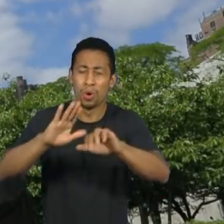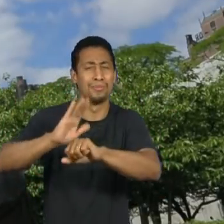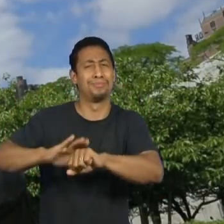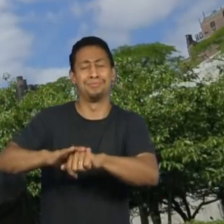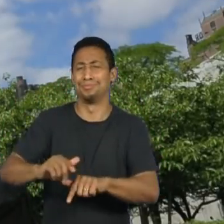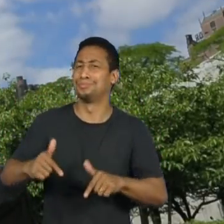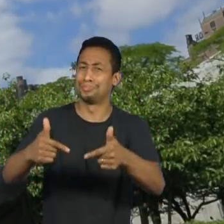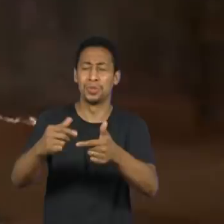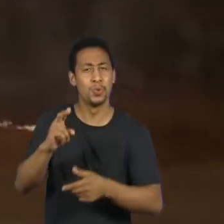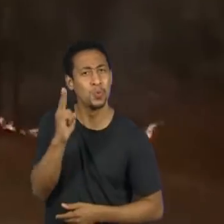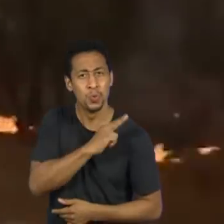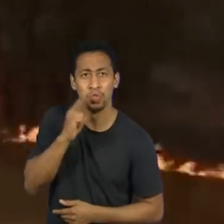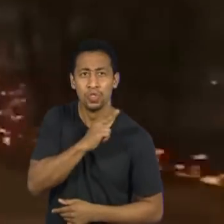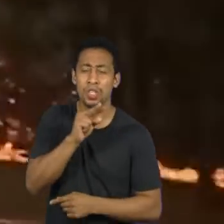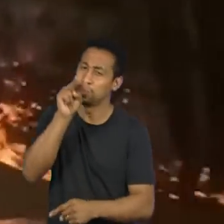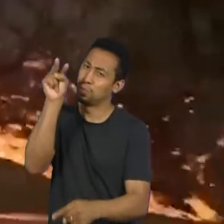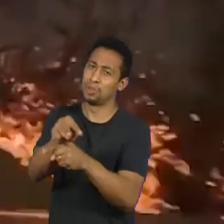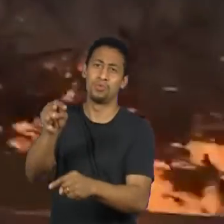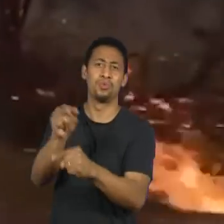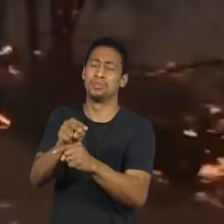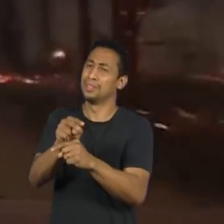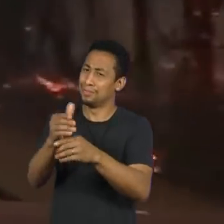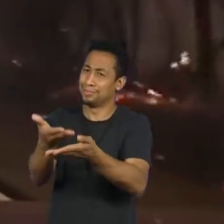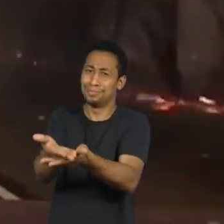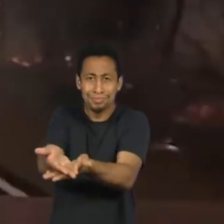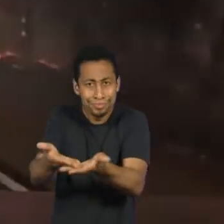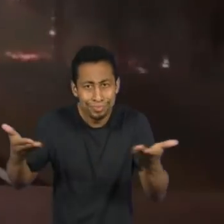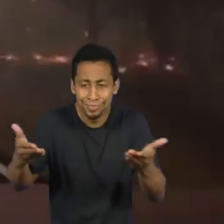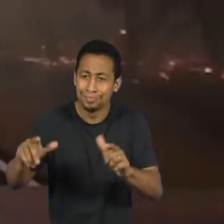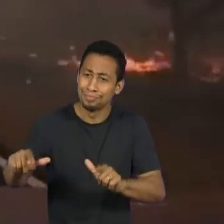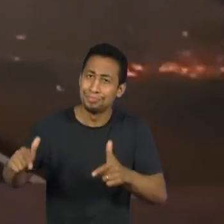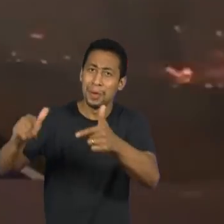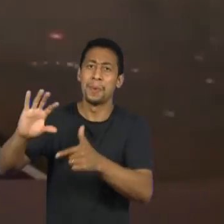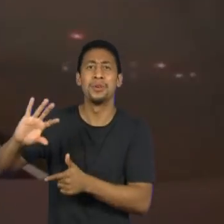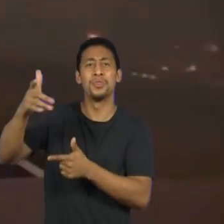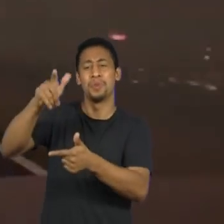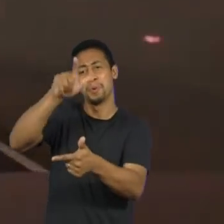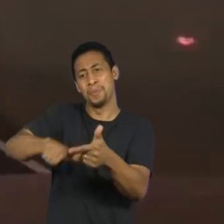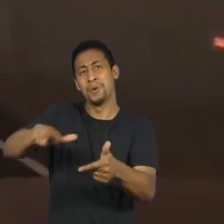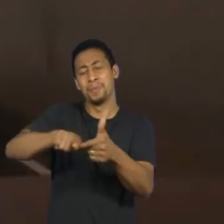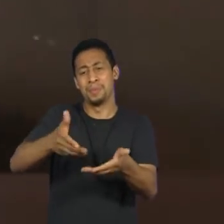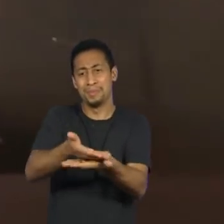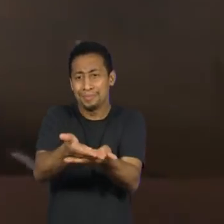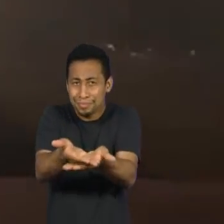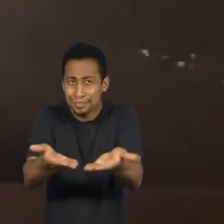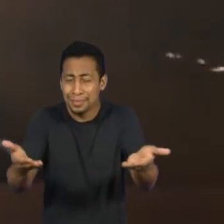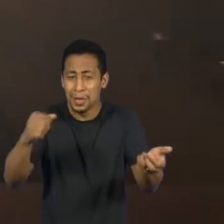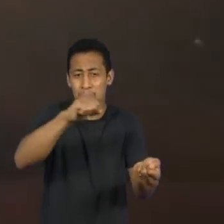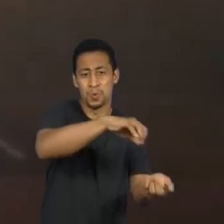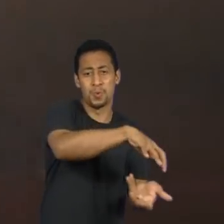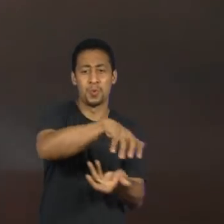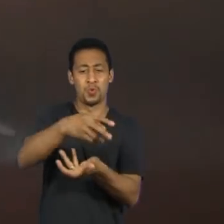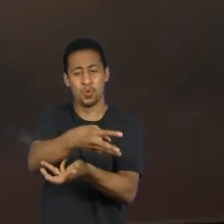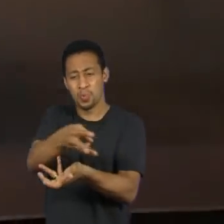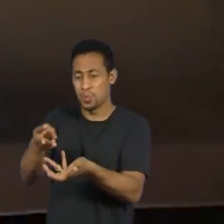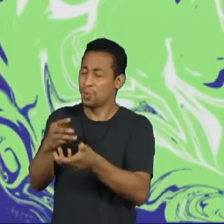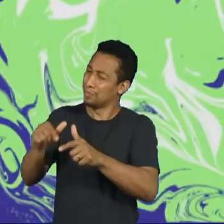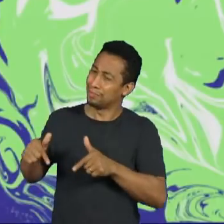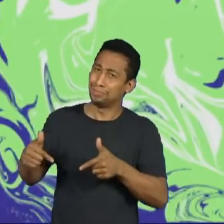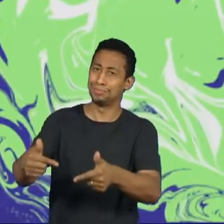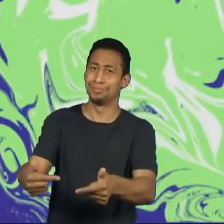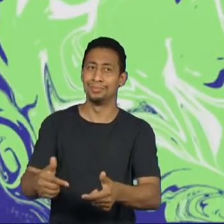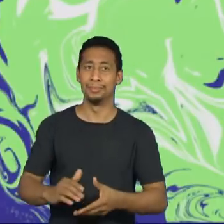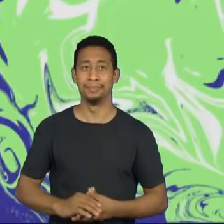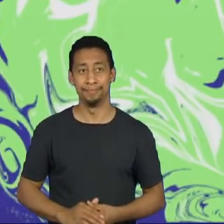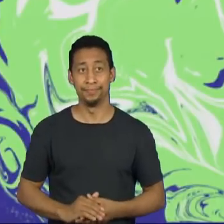com urgência e dar respostas eficazes à crise ecológica planetária sem